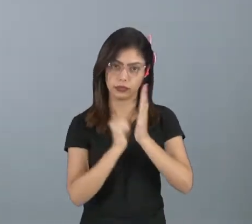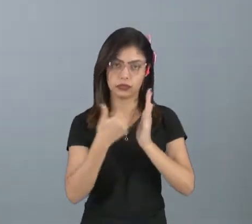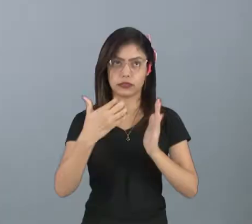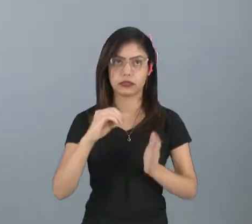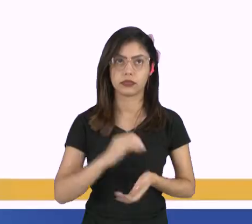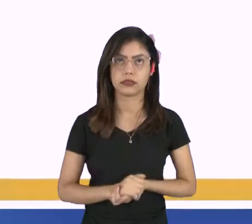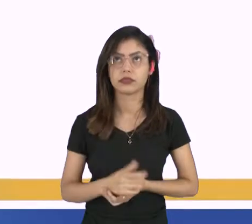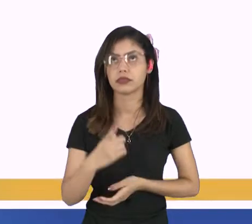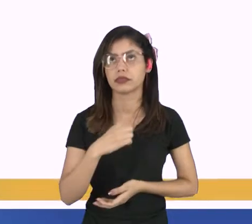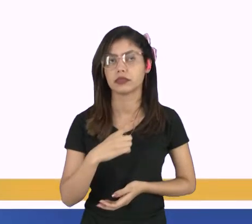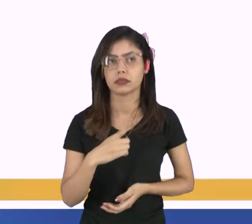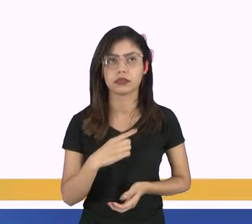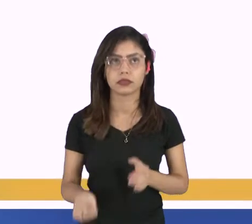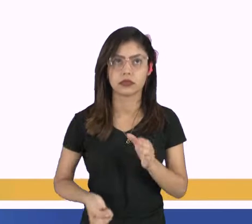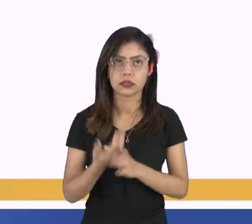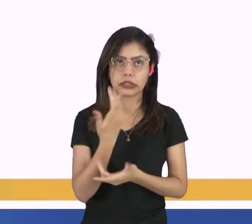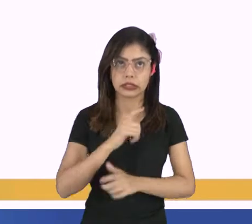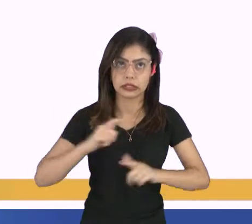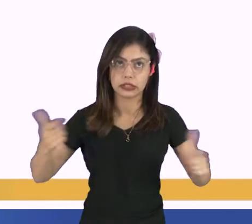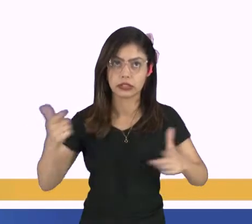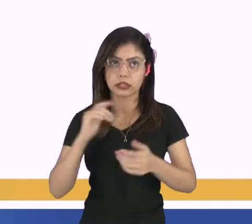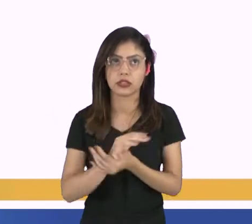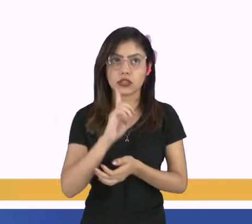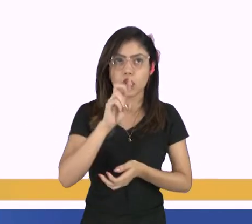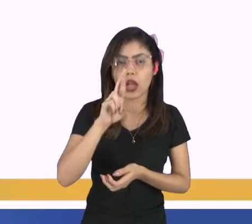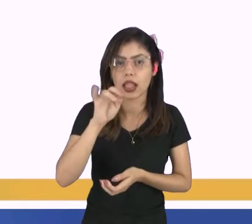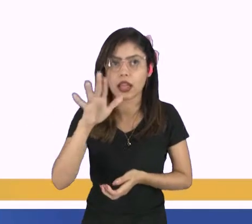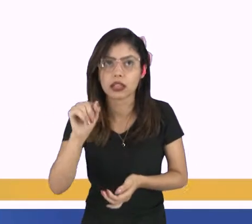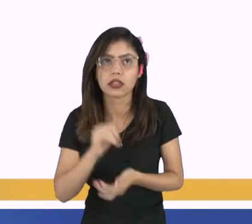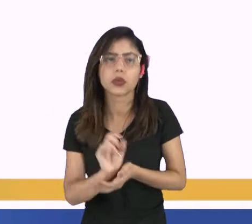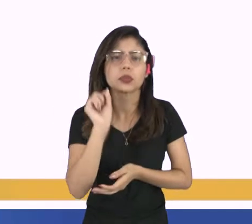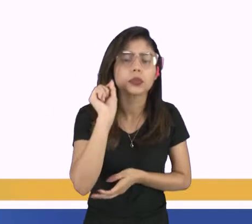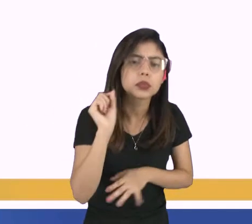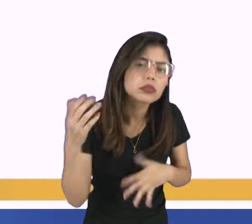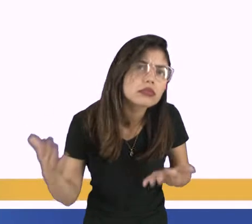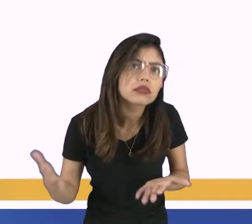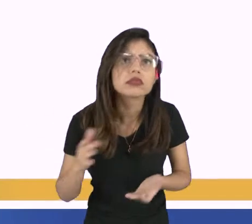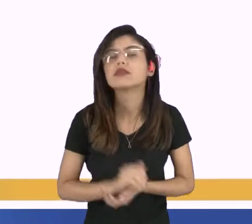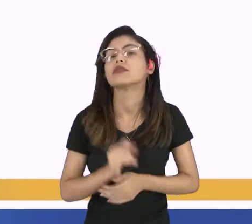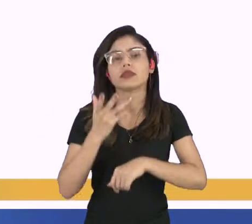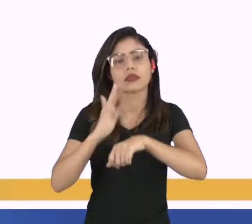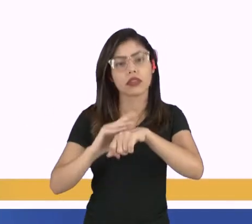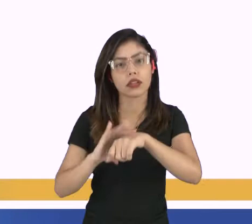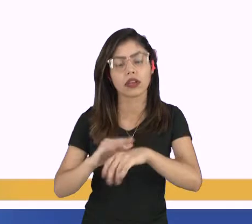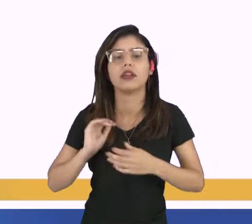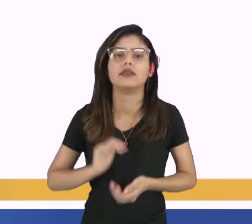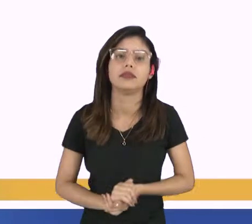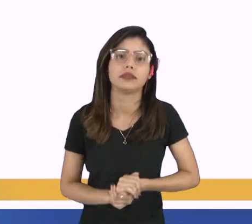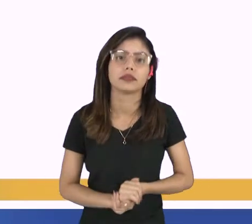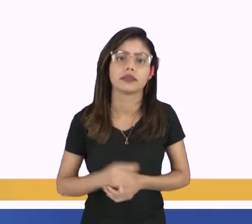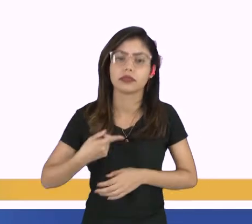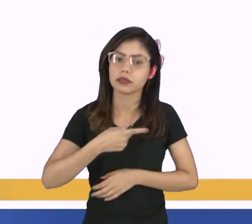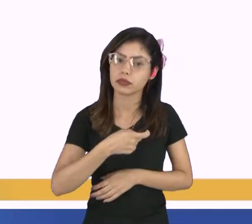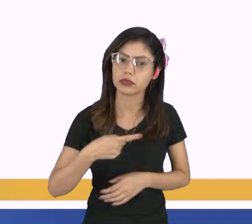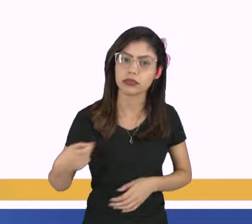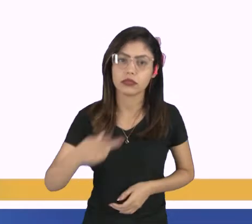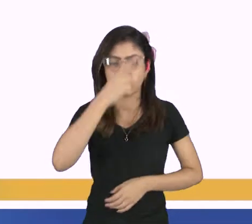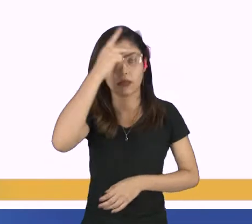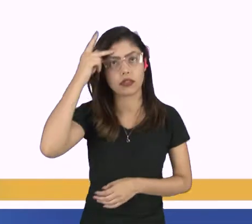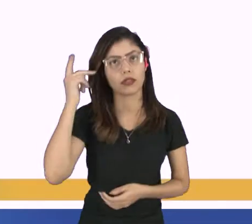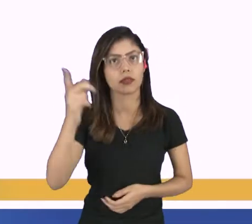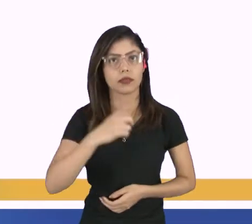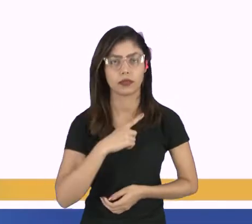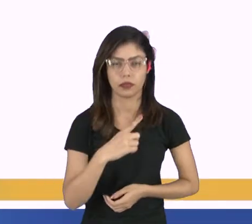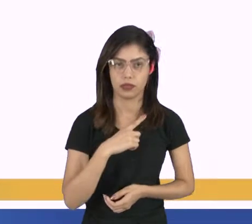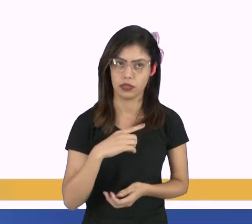houve? Teve um surto muito grande de cólera. E o que seria a cólera? É uma doença causada por uma bactéria onde as pessoas tendem a